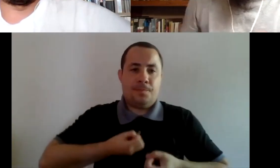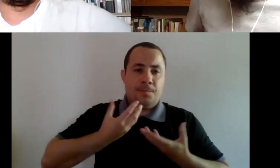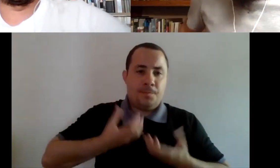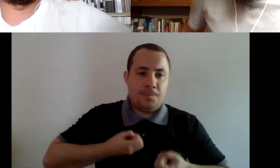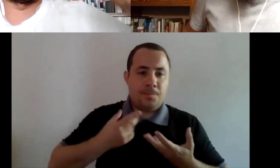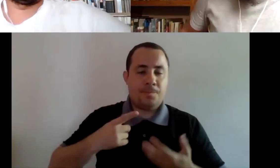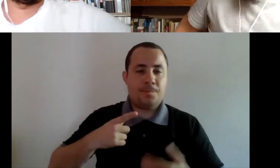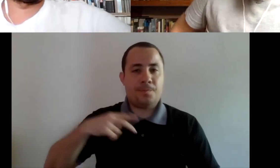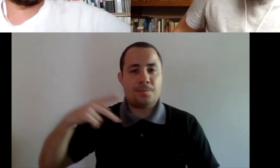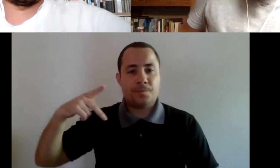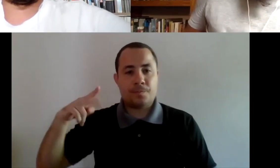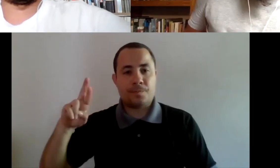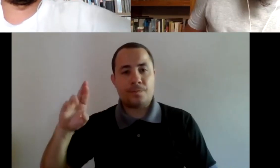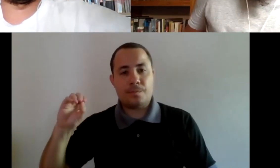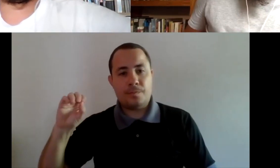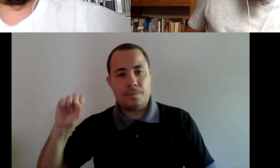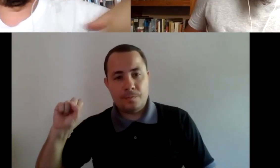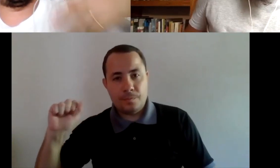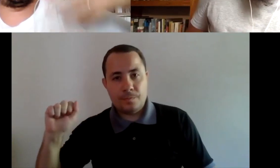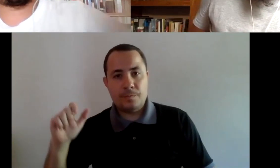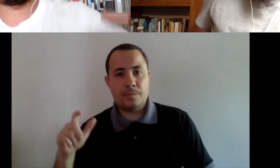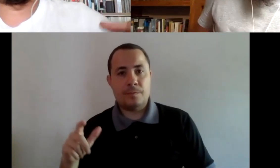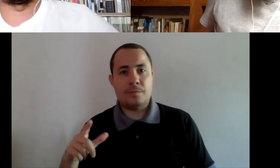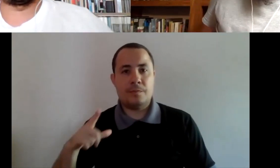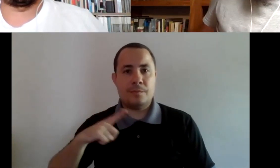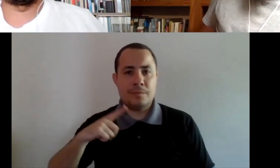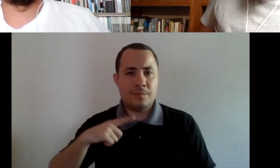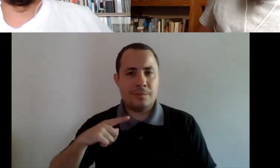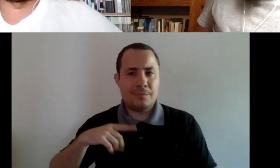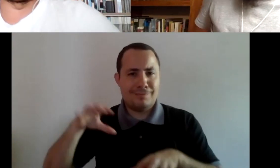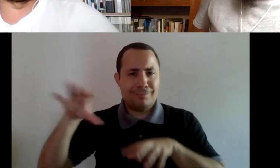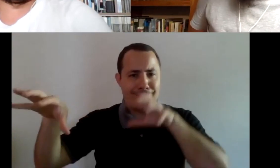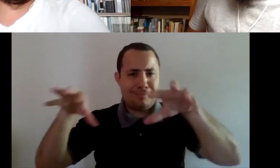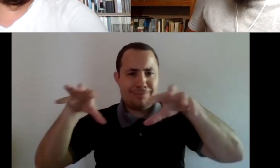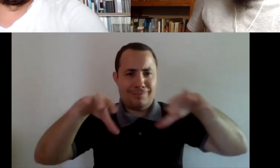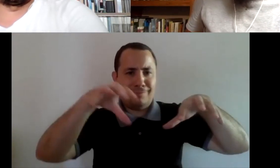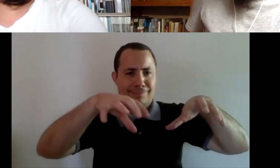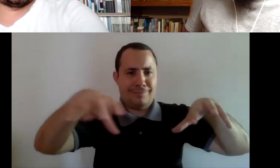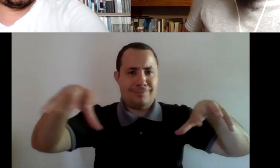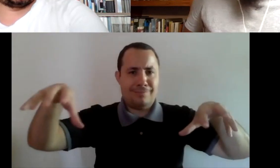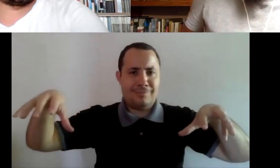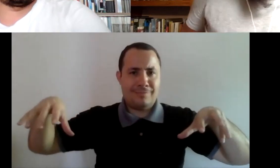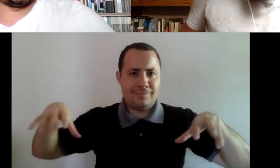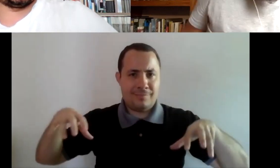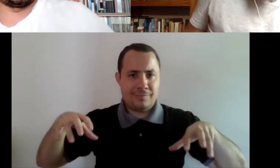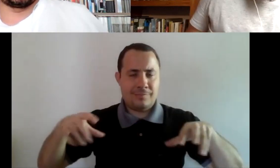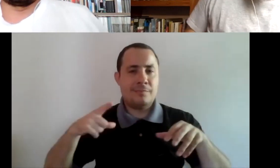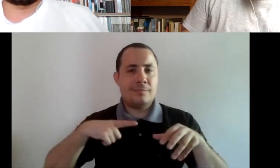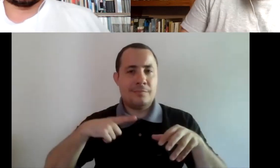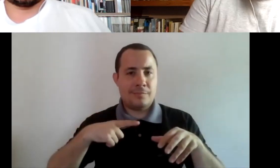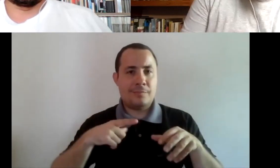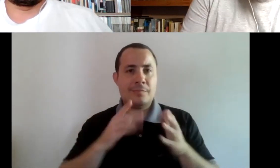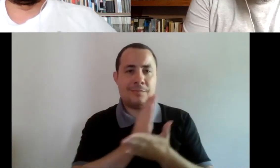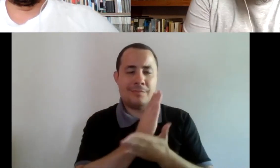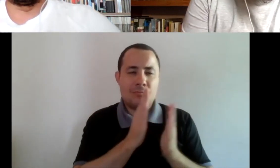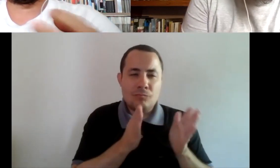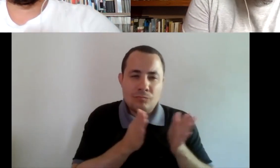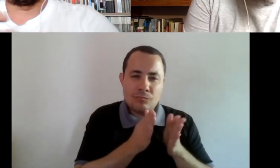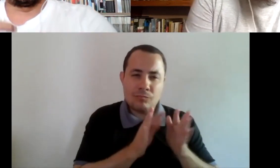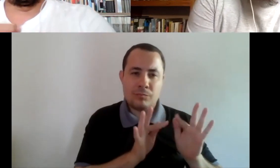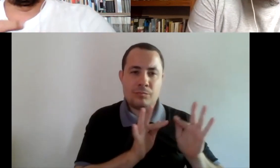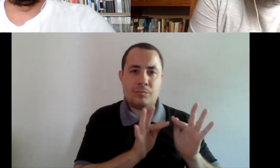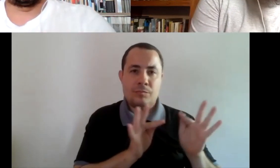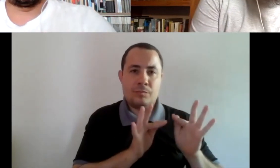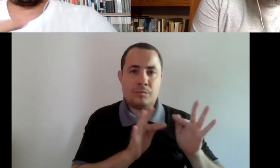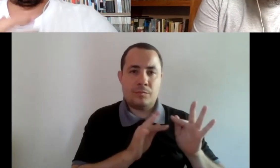na Companhia das Letras, na Record, na Todavia, em várias editoras, tem várias editoras pequenas também. O perfil de